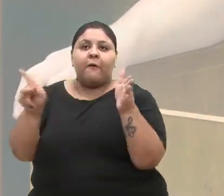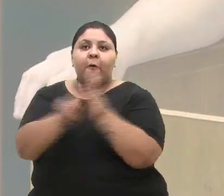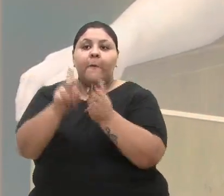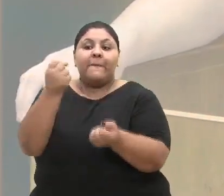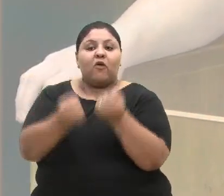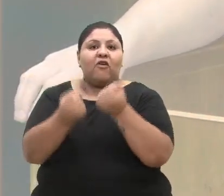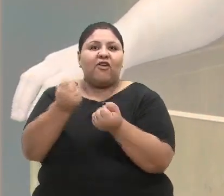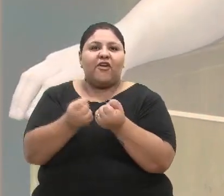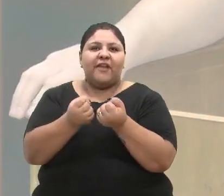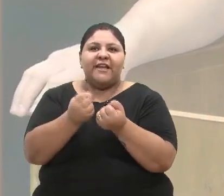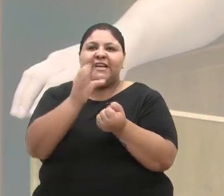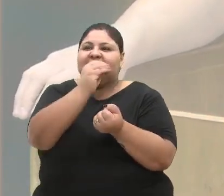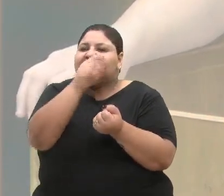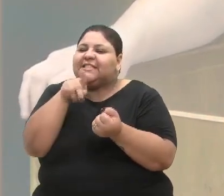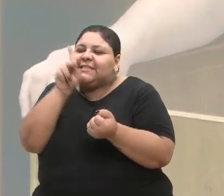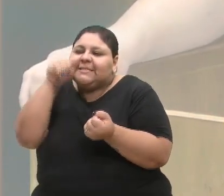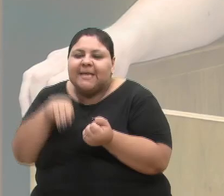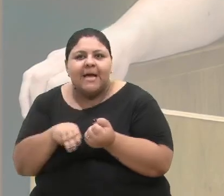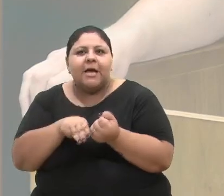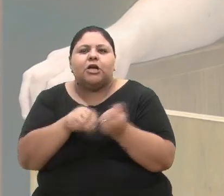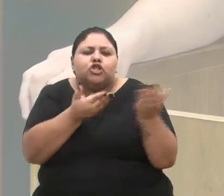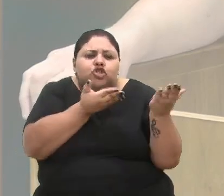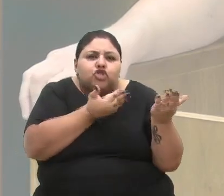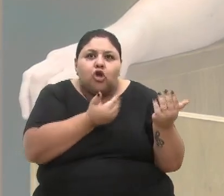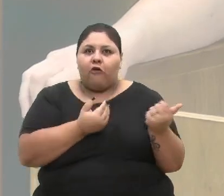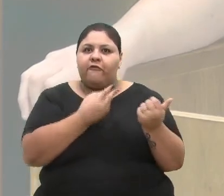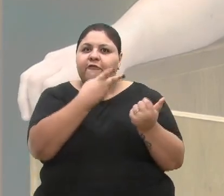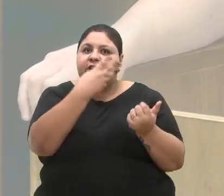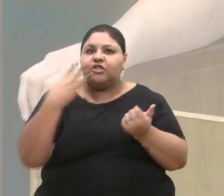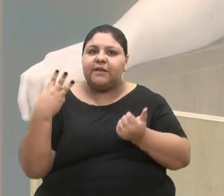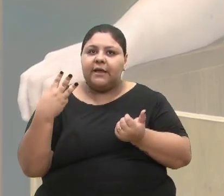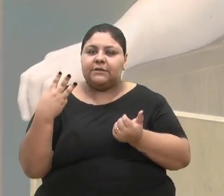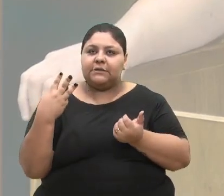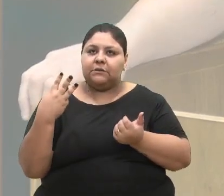carro 0 km, jovem, bem jovem, com 23.